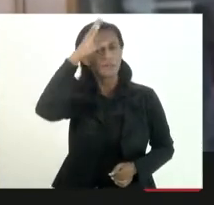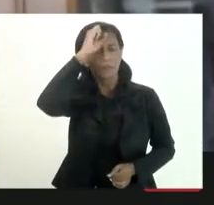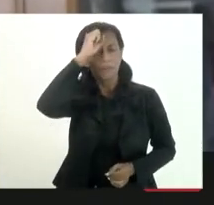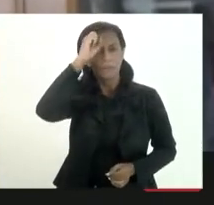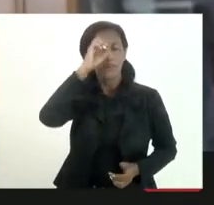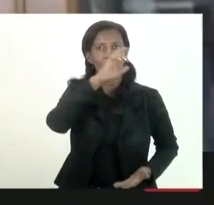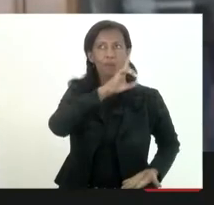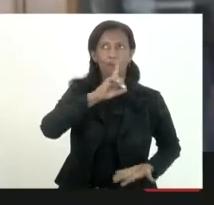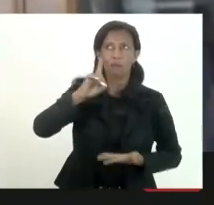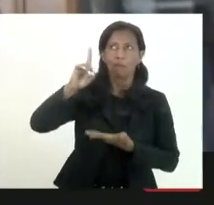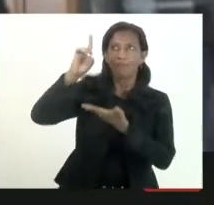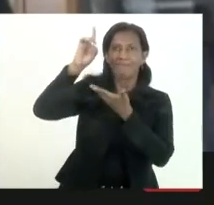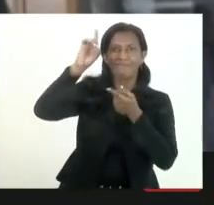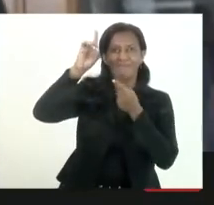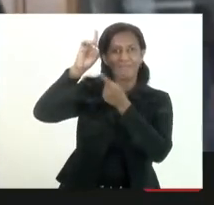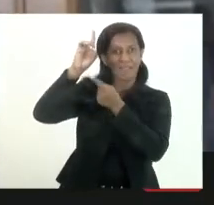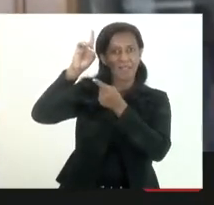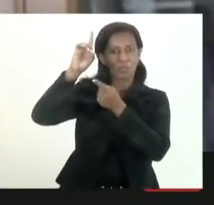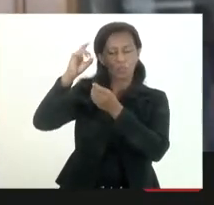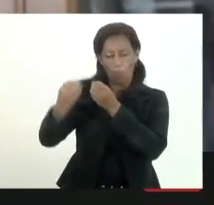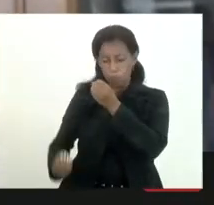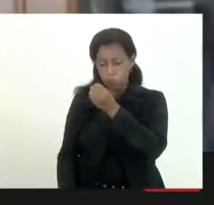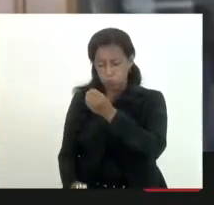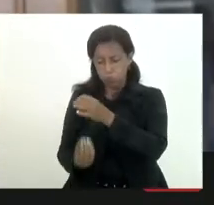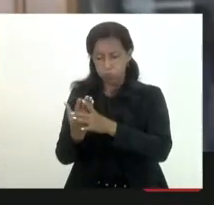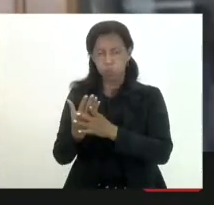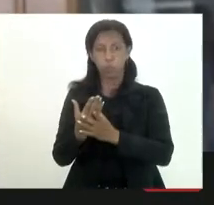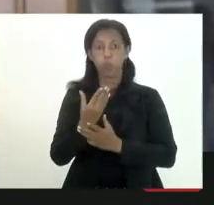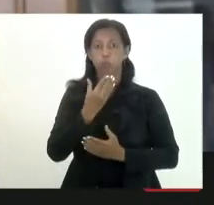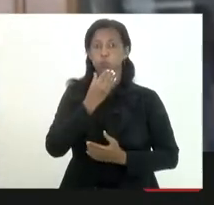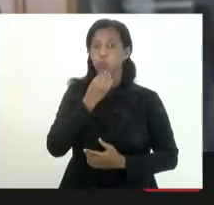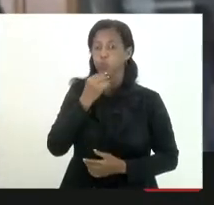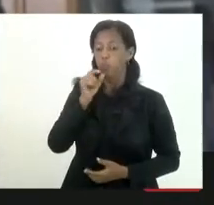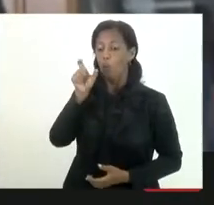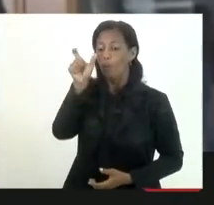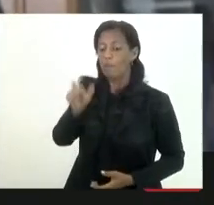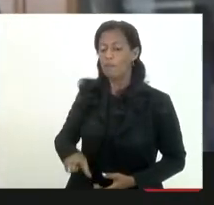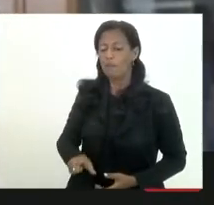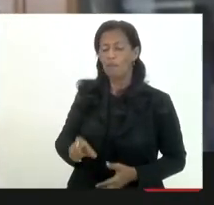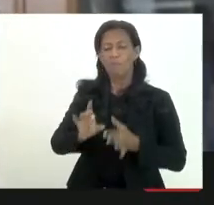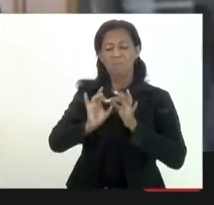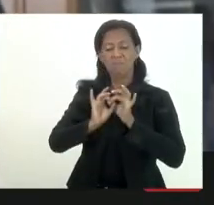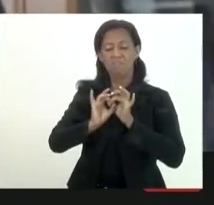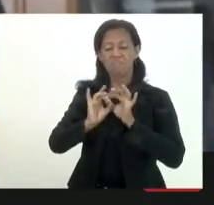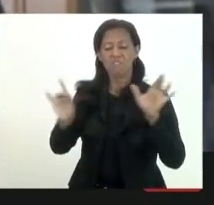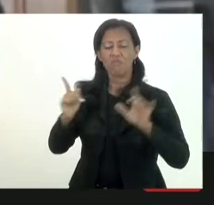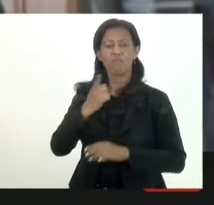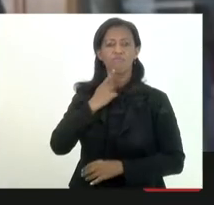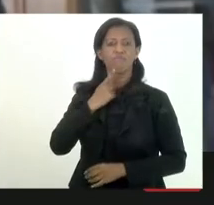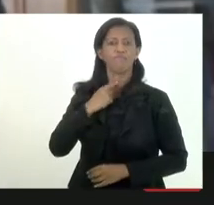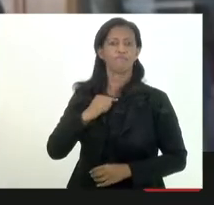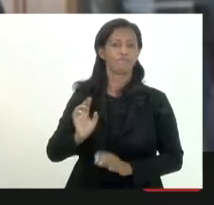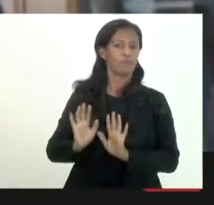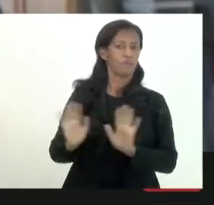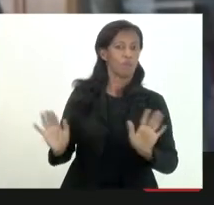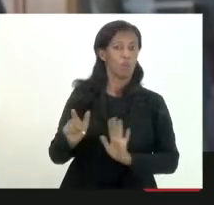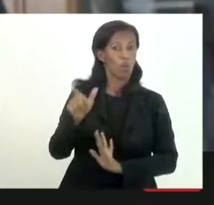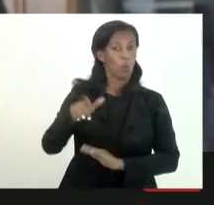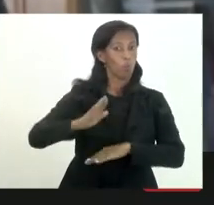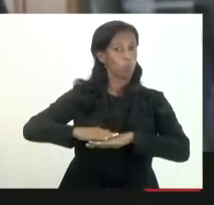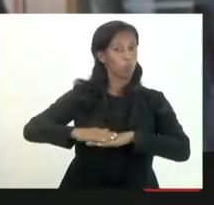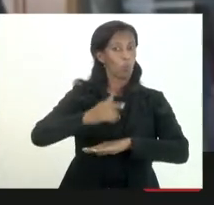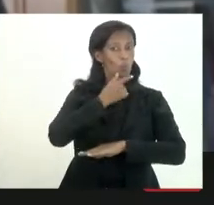Deus, ao criar o homem, ele concedeu o livre arbítrio, isto é, o homem